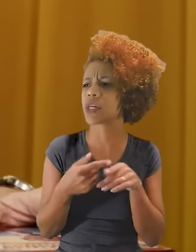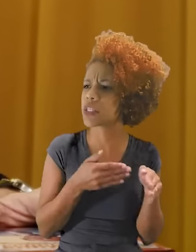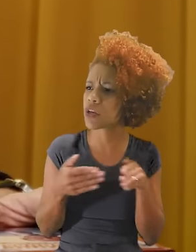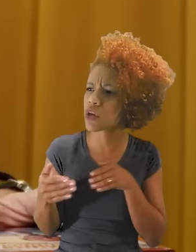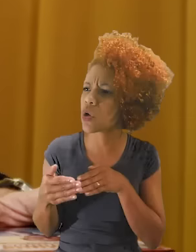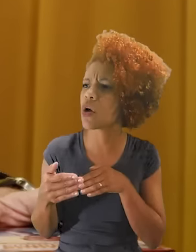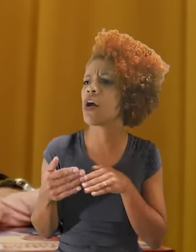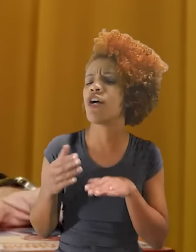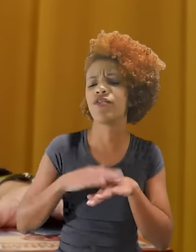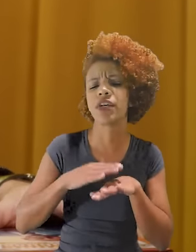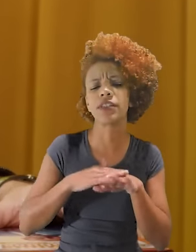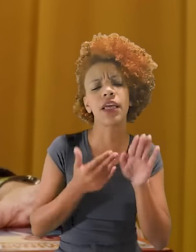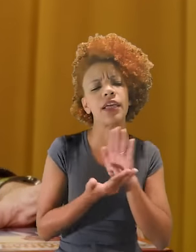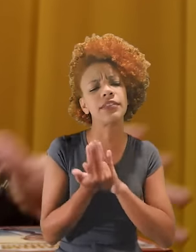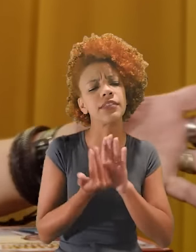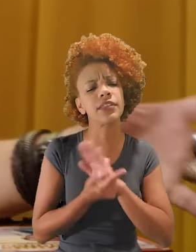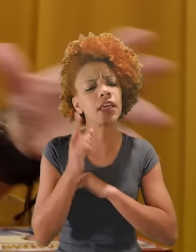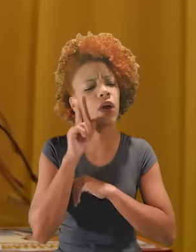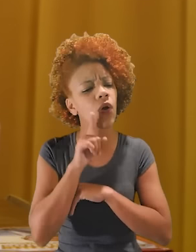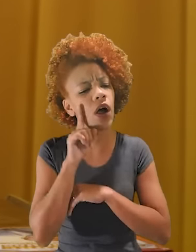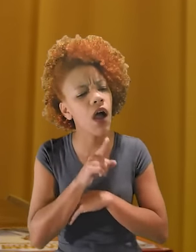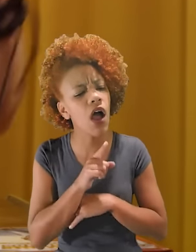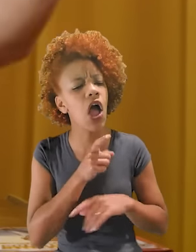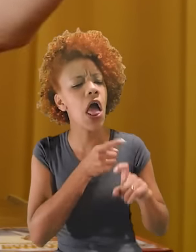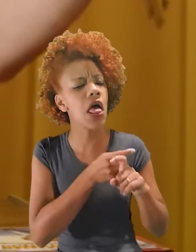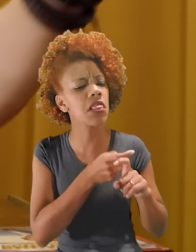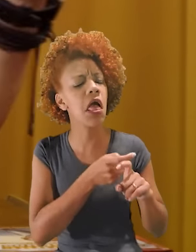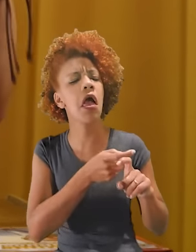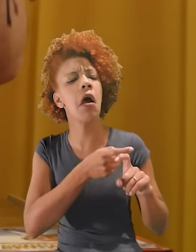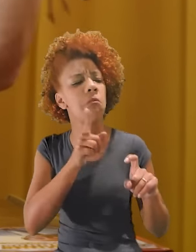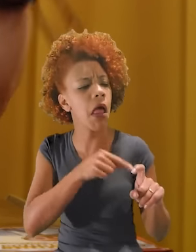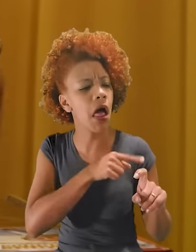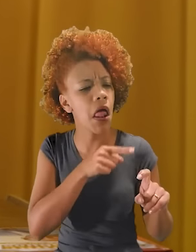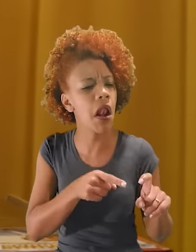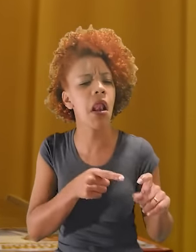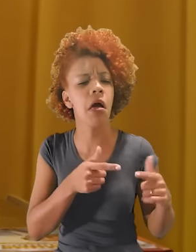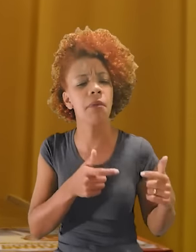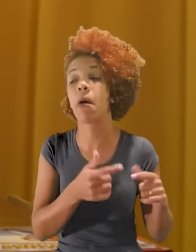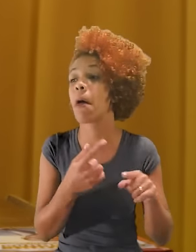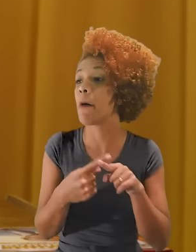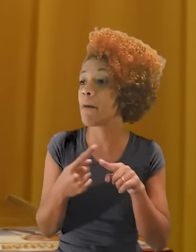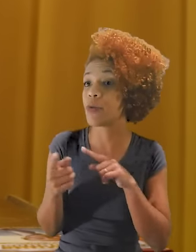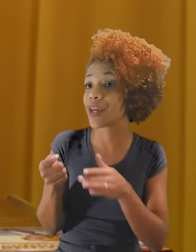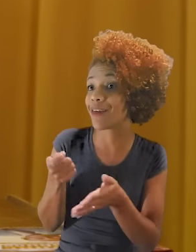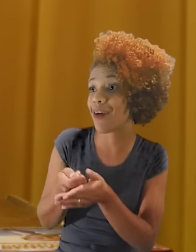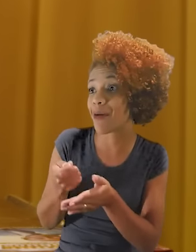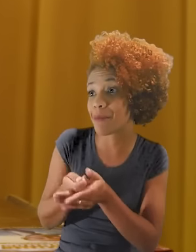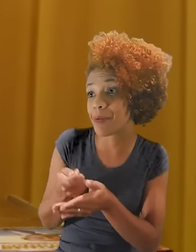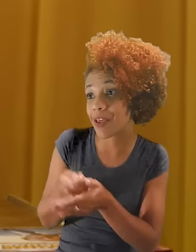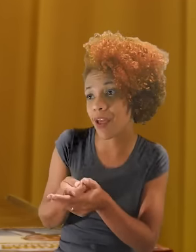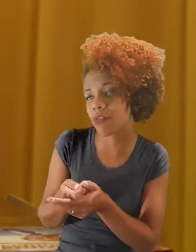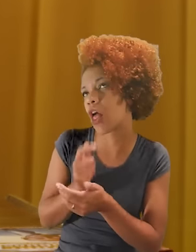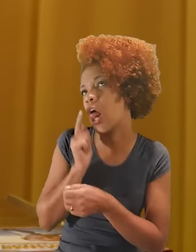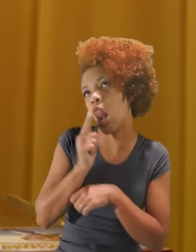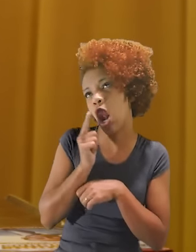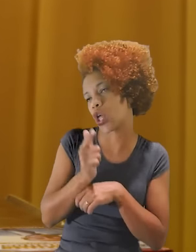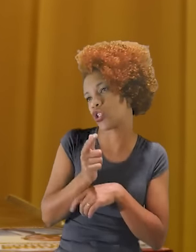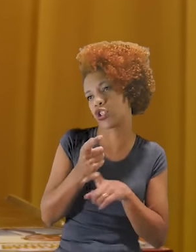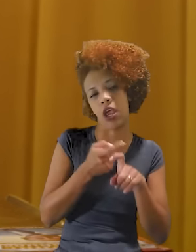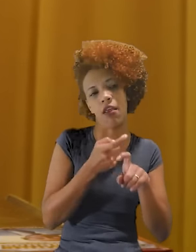nessa época o Walt Disney fazia um monte de desenho americano, antinazismo, anti-não-sei-o-quê, anti-guerra? Pô, porque ele era obrigado. Não era porque, assim, é óbvio que